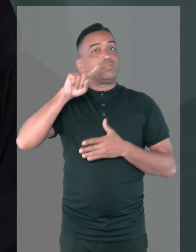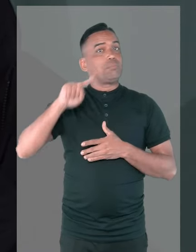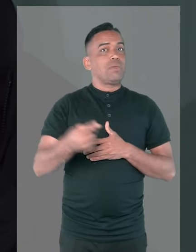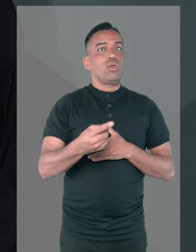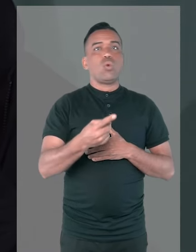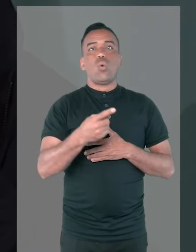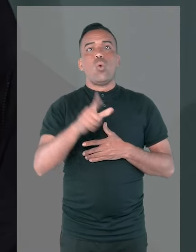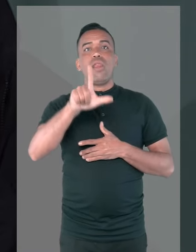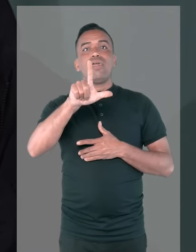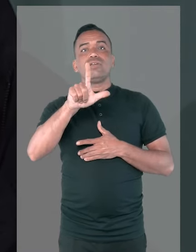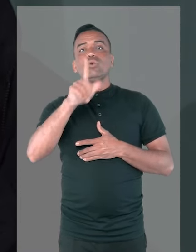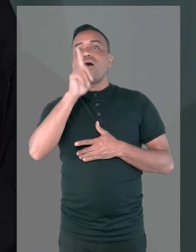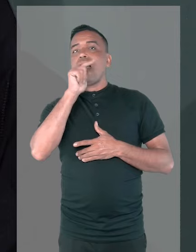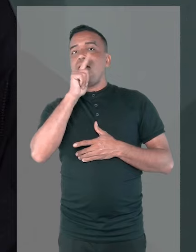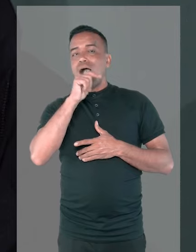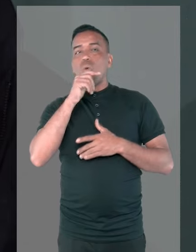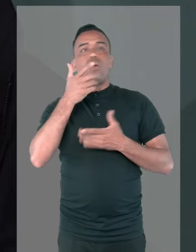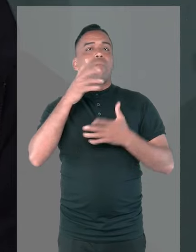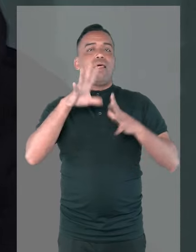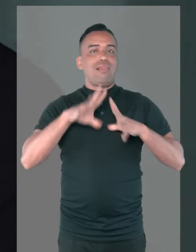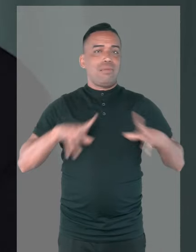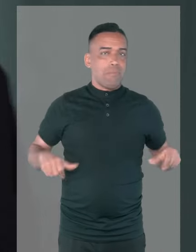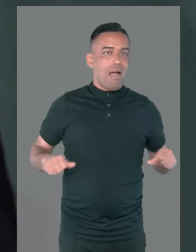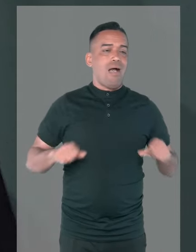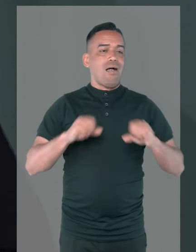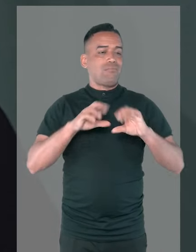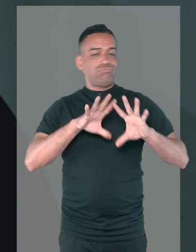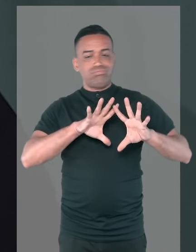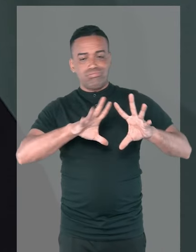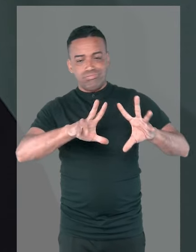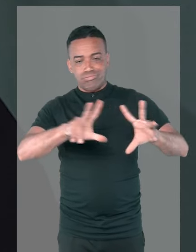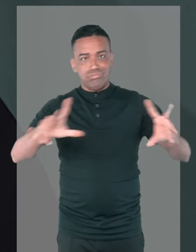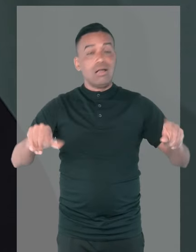para se limpar um animal depois do abate.